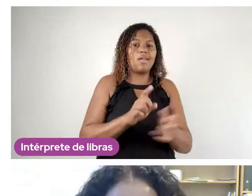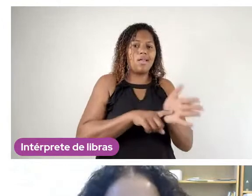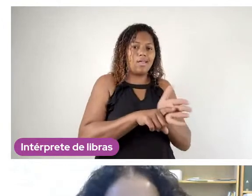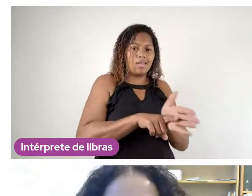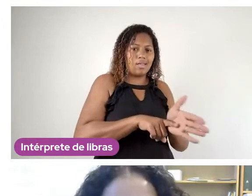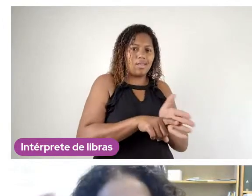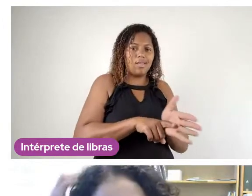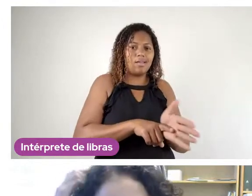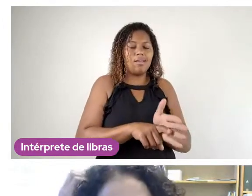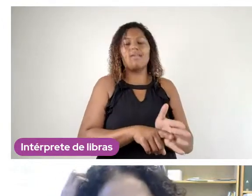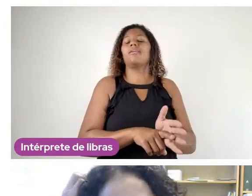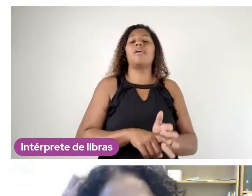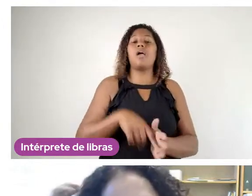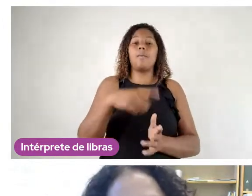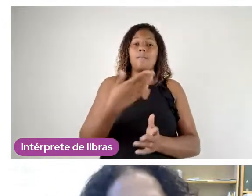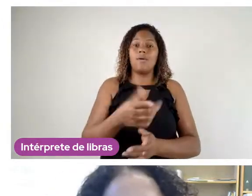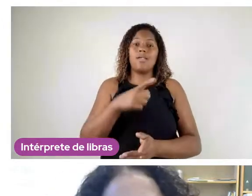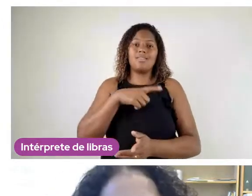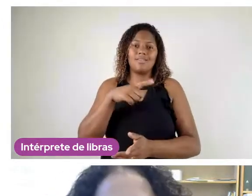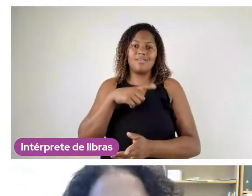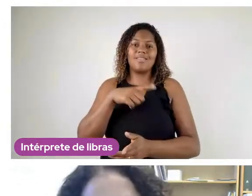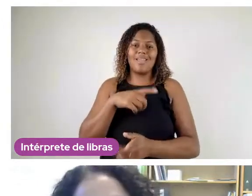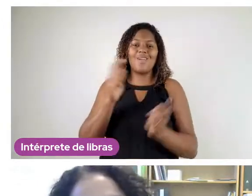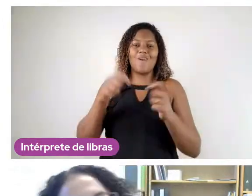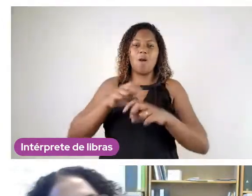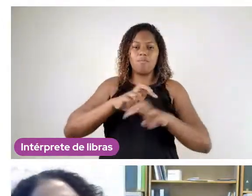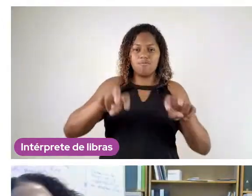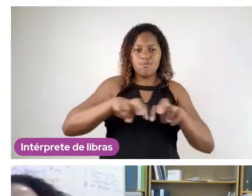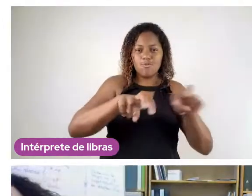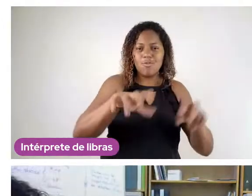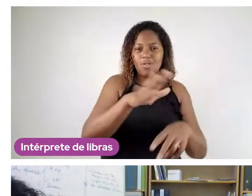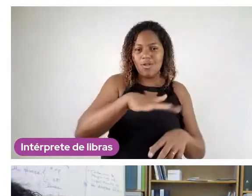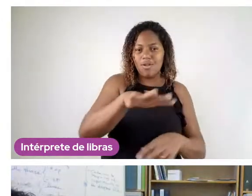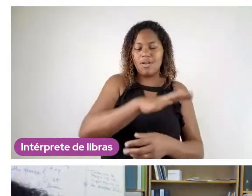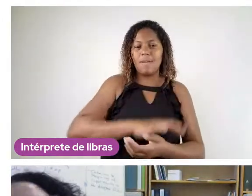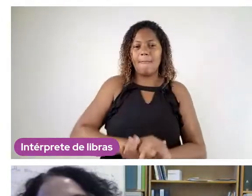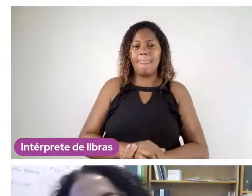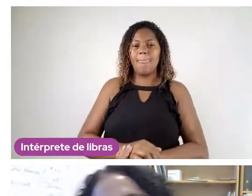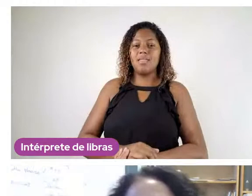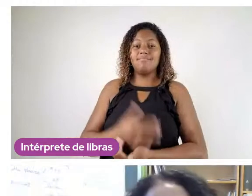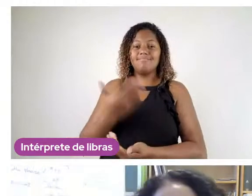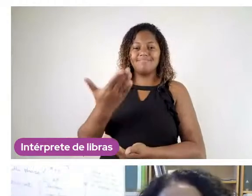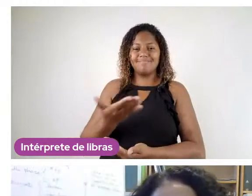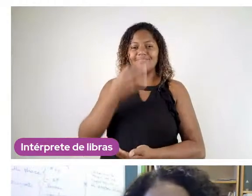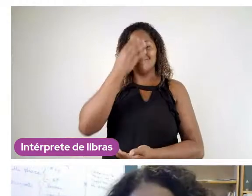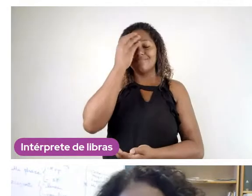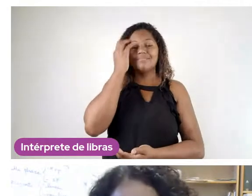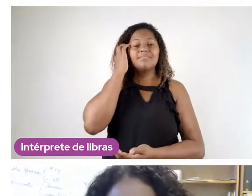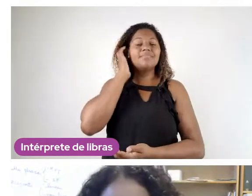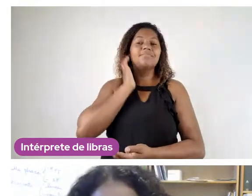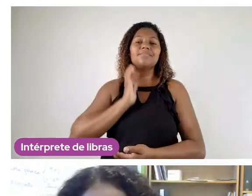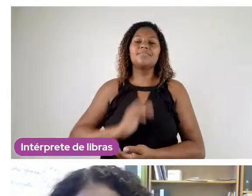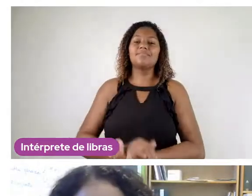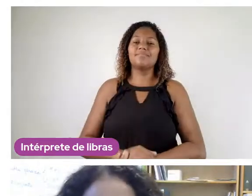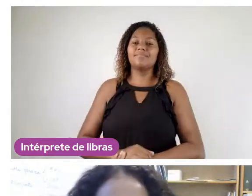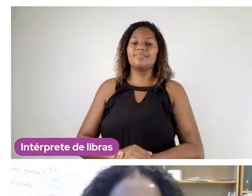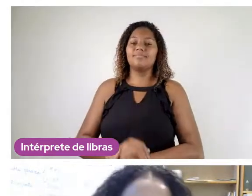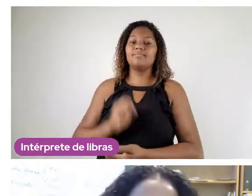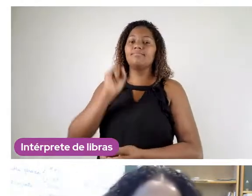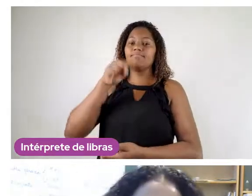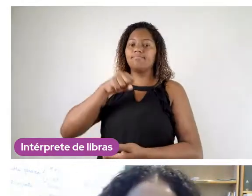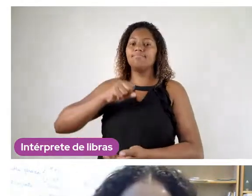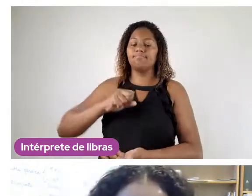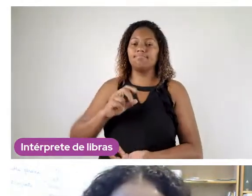para eles terem as condições de explorar esses recursos. É isso. E realmente, como é um fenômeno extremamente